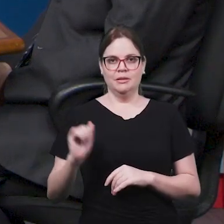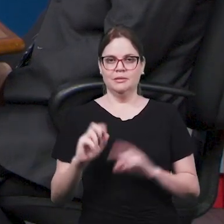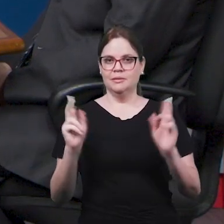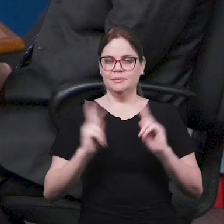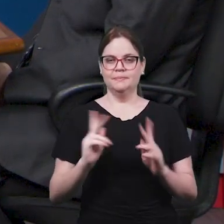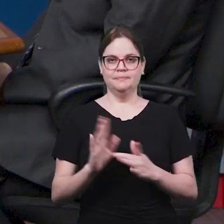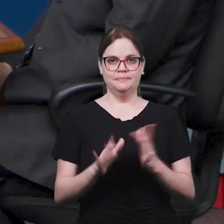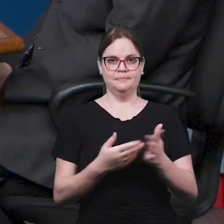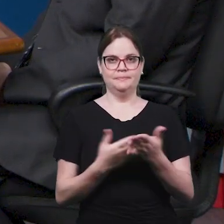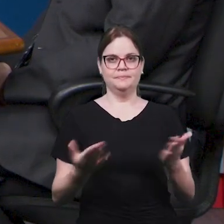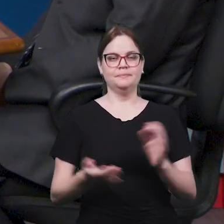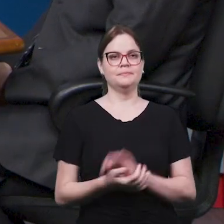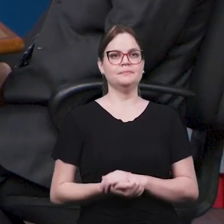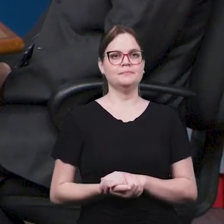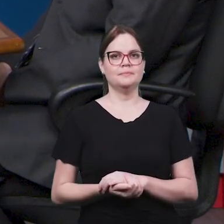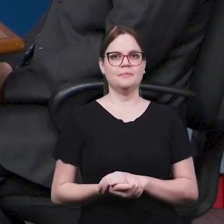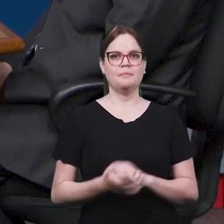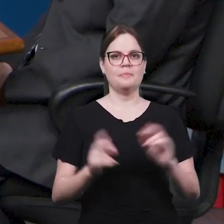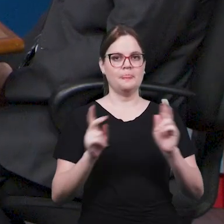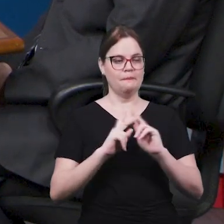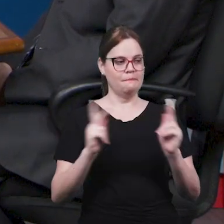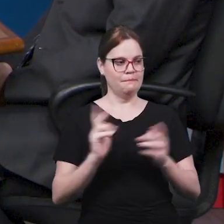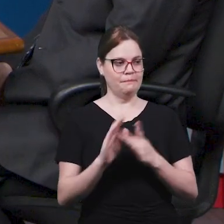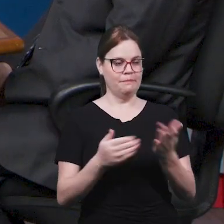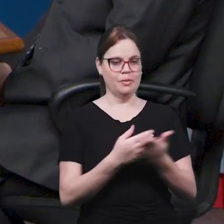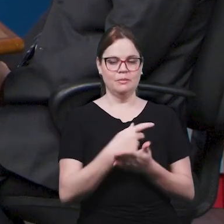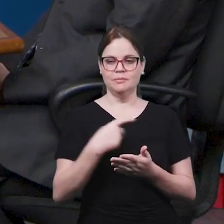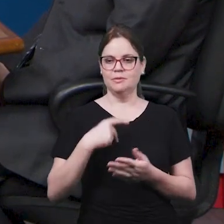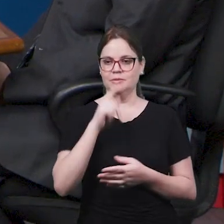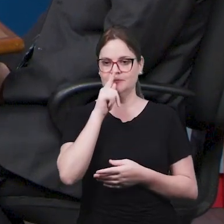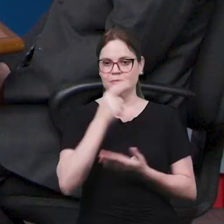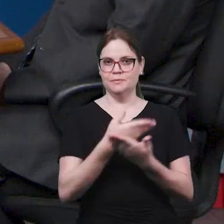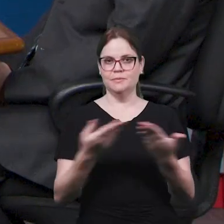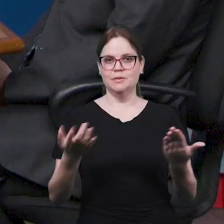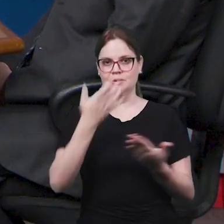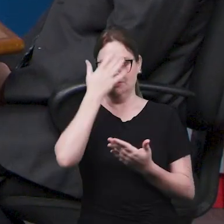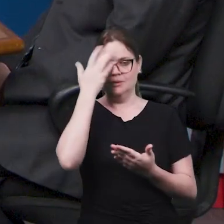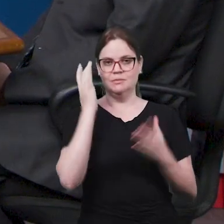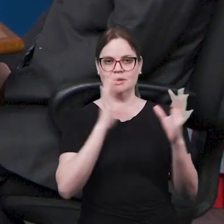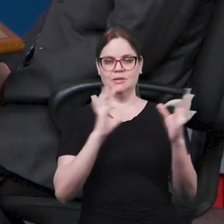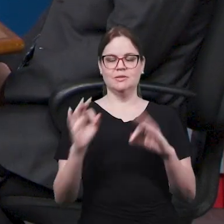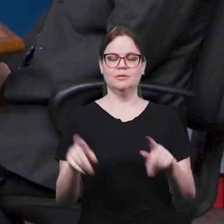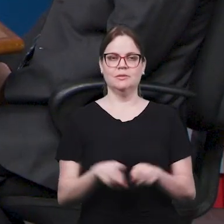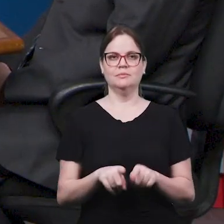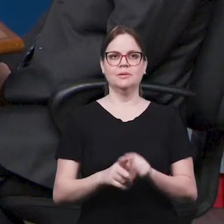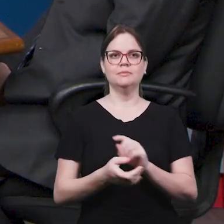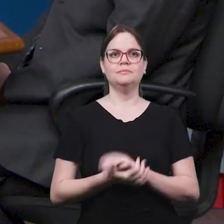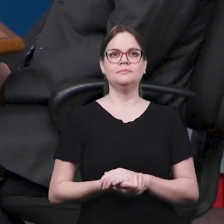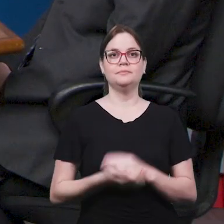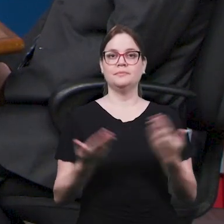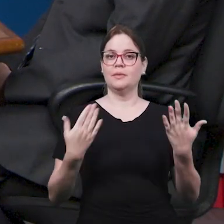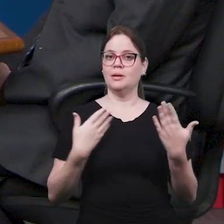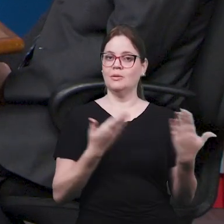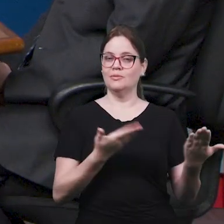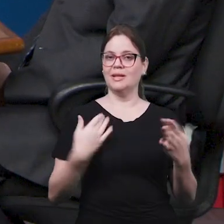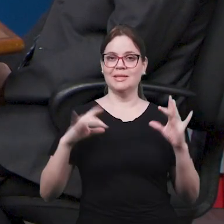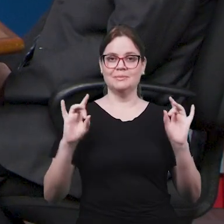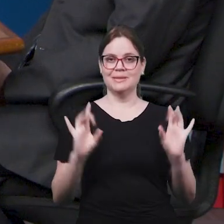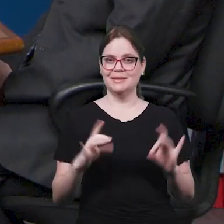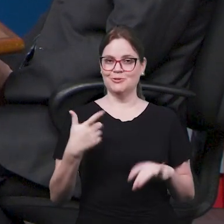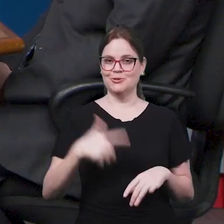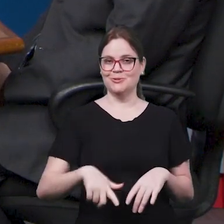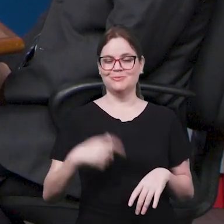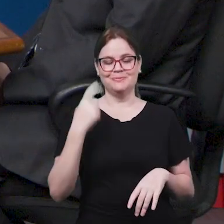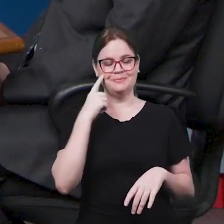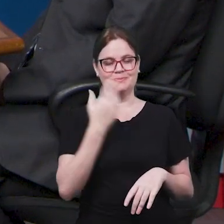Fernando. Pai do Senhor, pastor Gilson. É sempre um prazer estar com os irmãos, com vocês. Amém. E como convidada especial, mais uma vez, temos